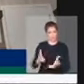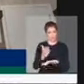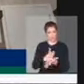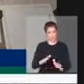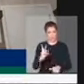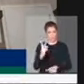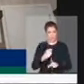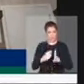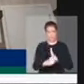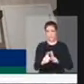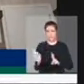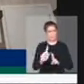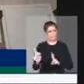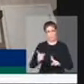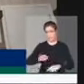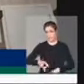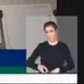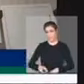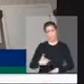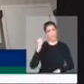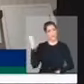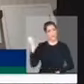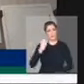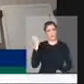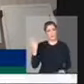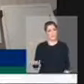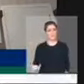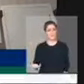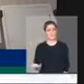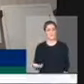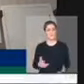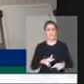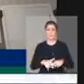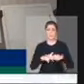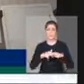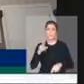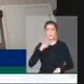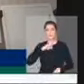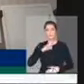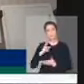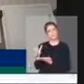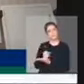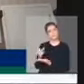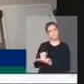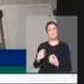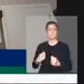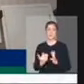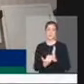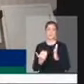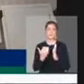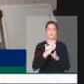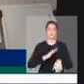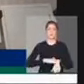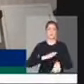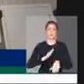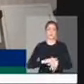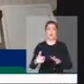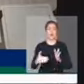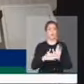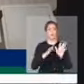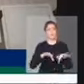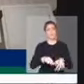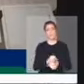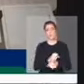em dois meses ela vai se agravar e portanto qual se leve a gente tem que ser prorrogado até o final do ano